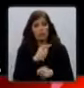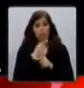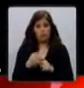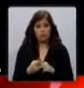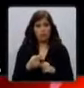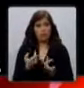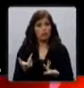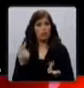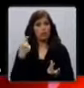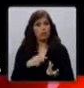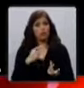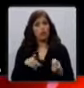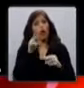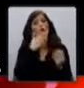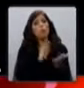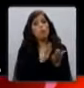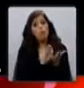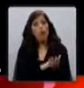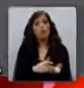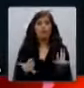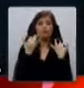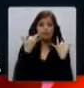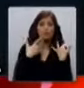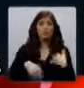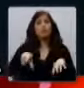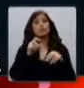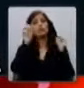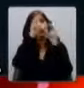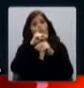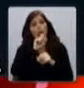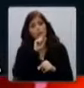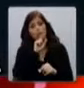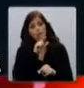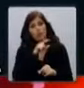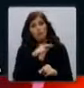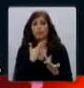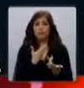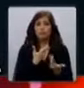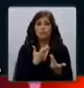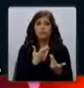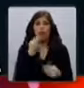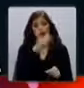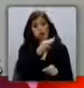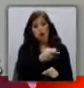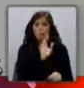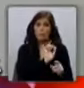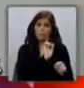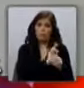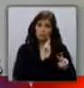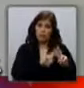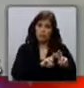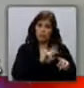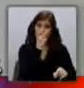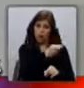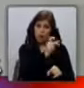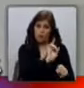ser apresentados novas provas e novos indícios que poderiam reforçar, então, o pedido de manutenção da prisão preventiva. Apontam isso, de facto, como